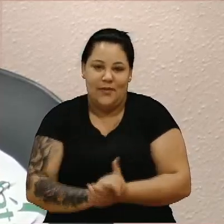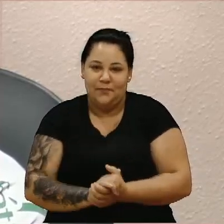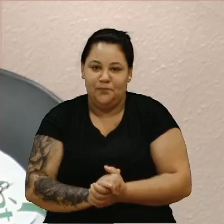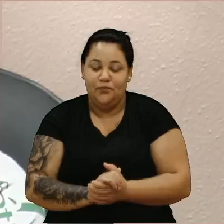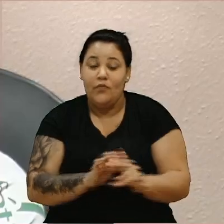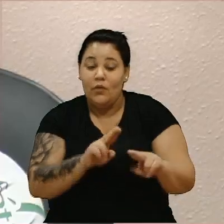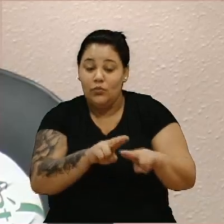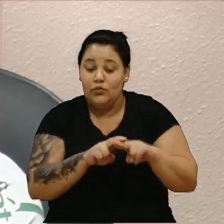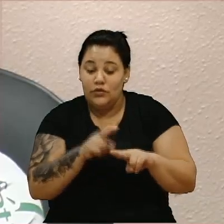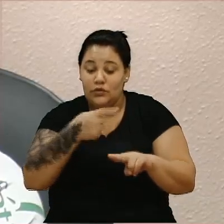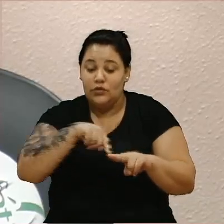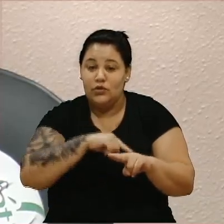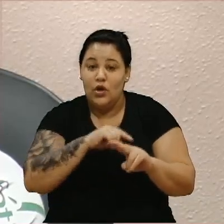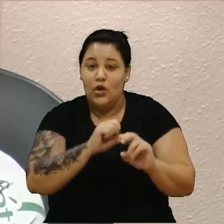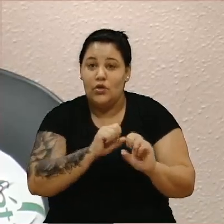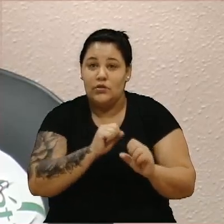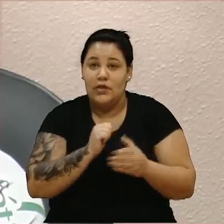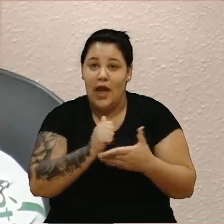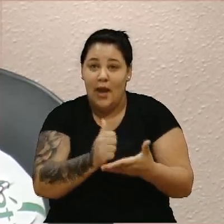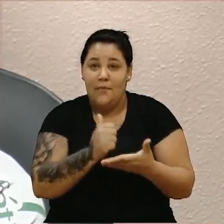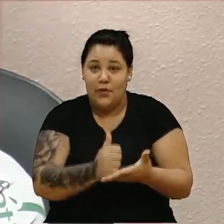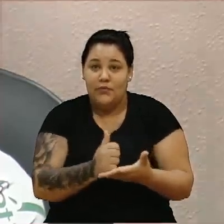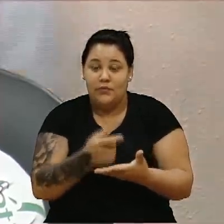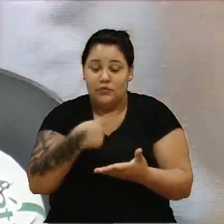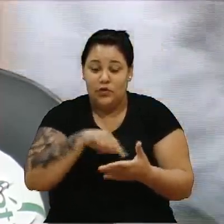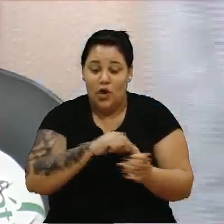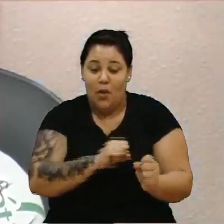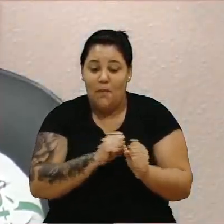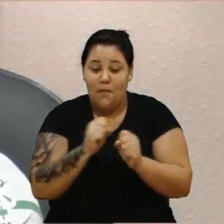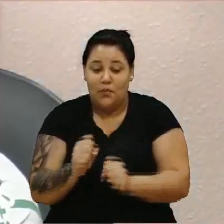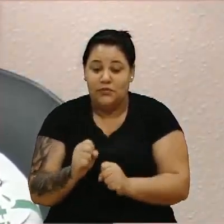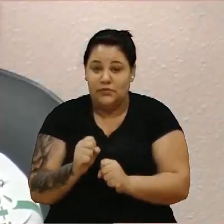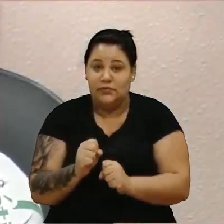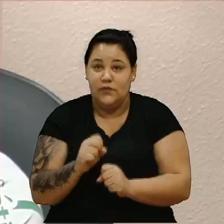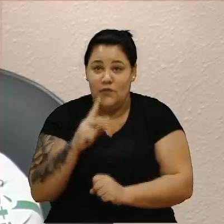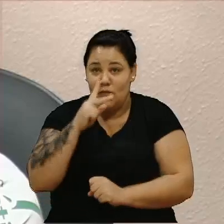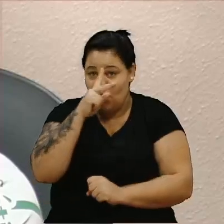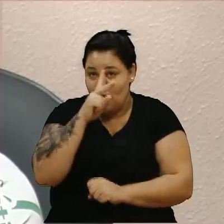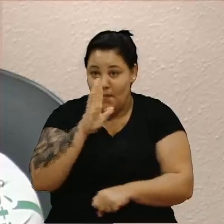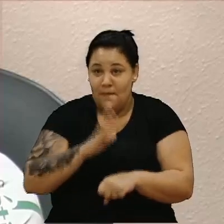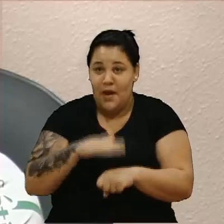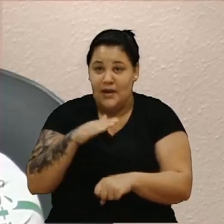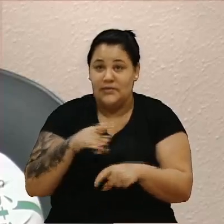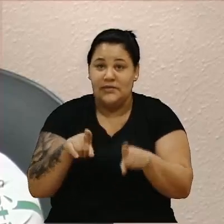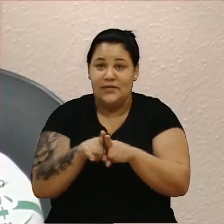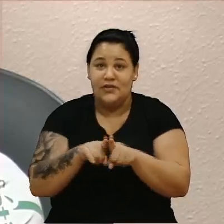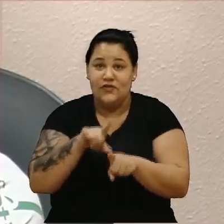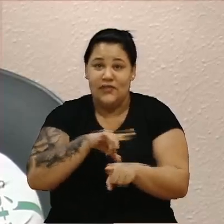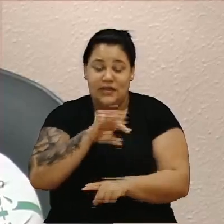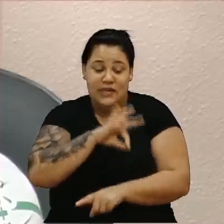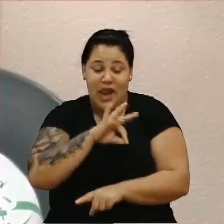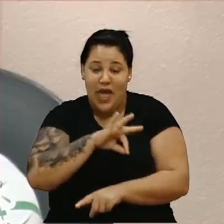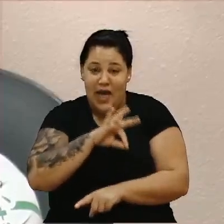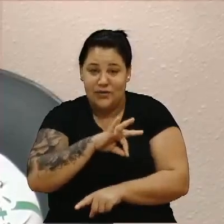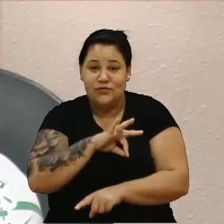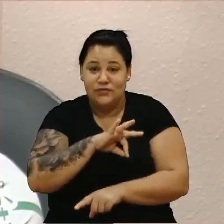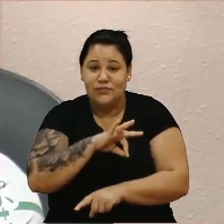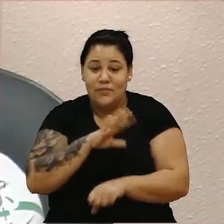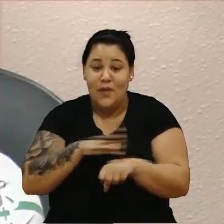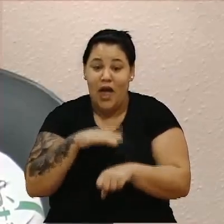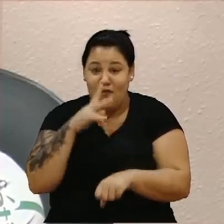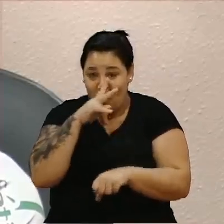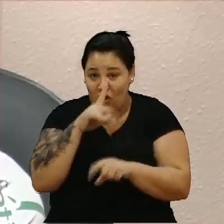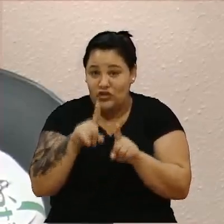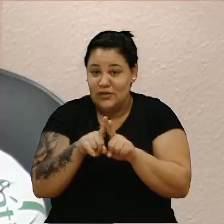nós defendemos, né, que a gente possa fortalecer a indústria no nosso país, que assim a gente vai ter renda e salário mais